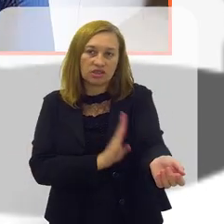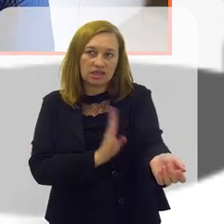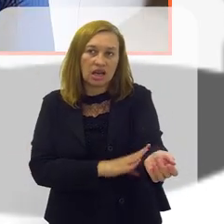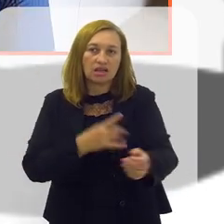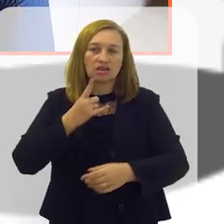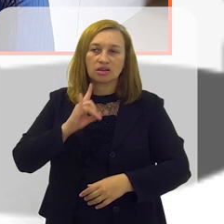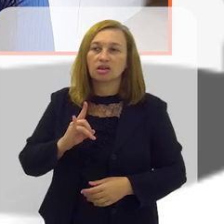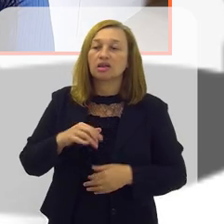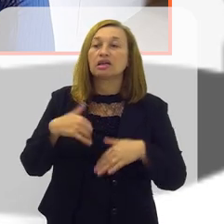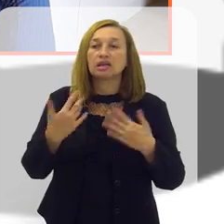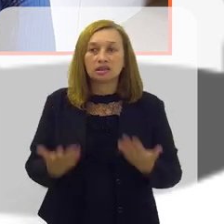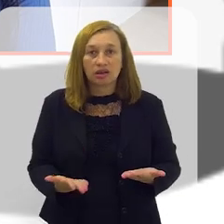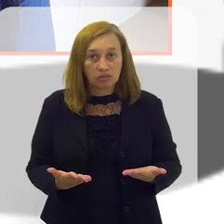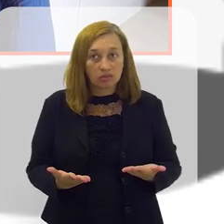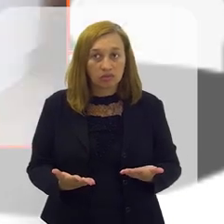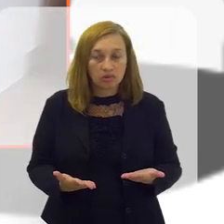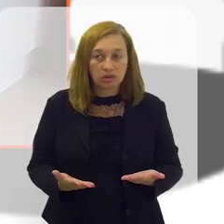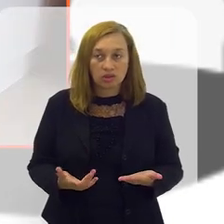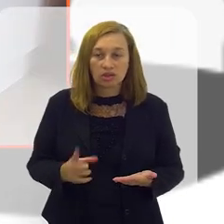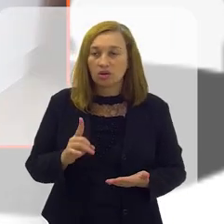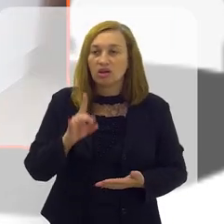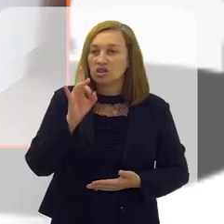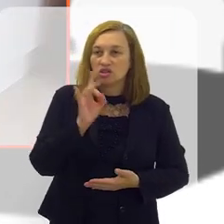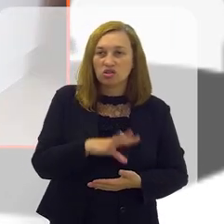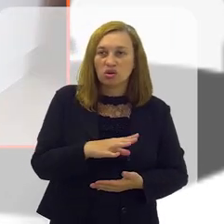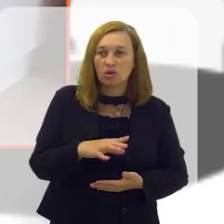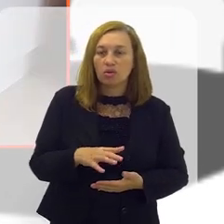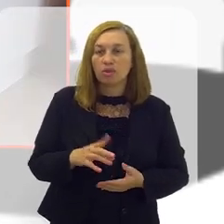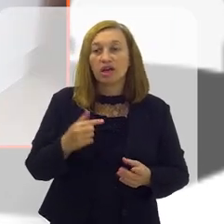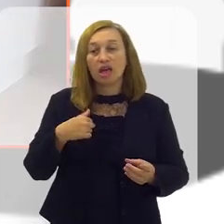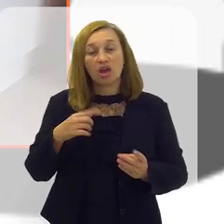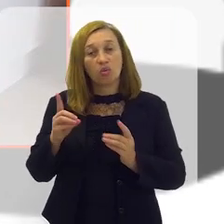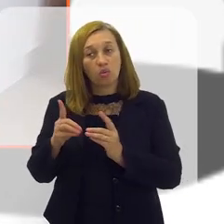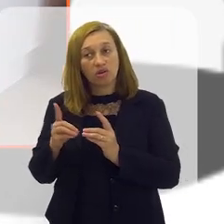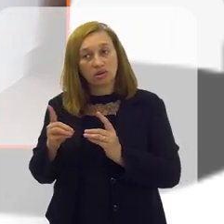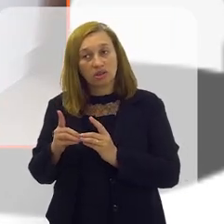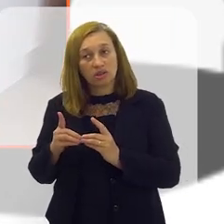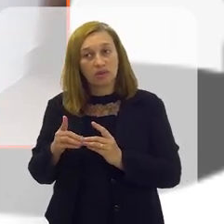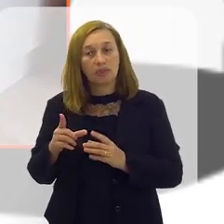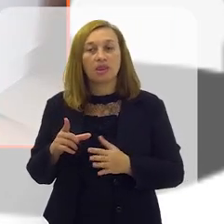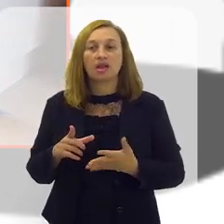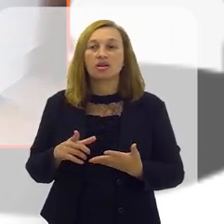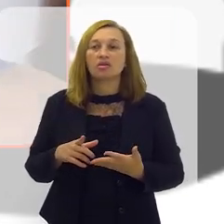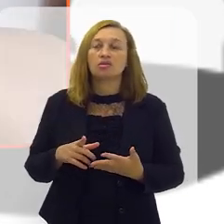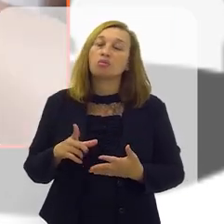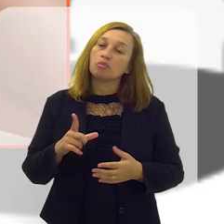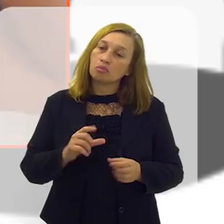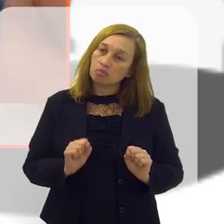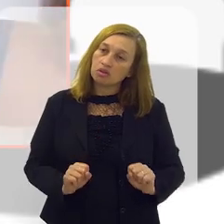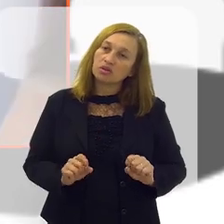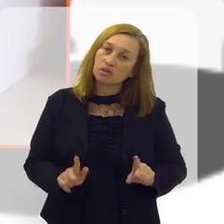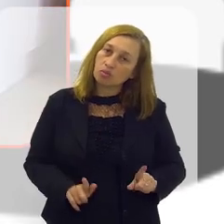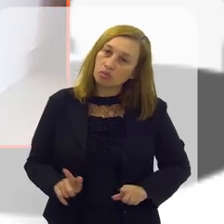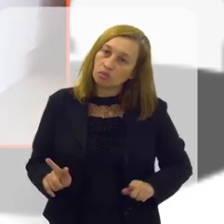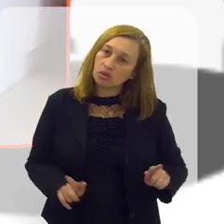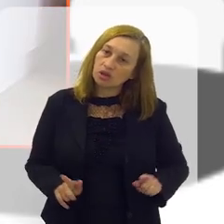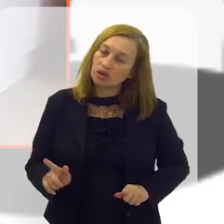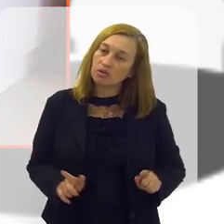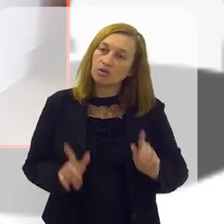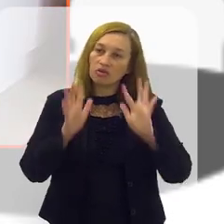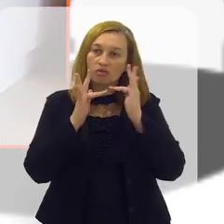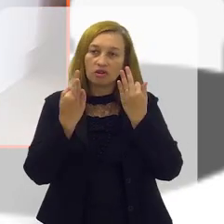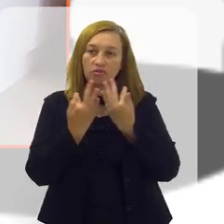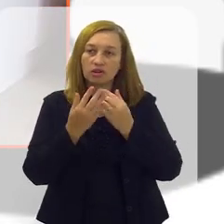do alcoolismo. Ou Uau! seja, então, não é só para quem eu atendo. Eu vou ter isso, pode ser um primo distante,